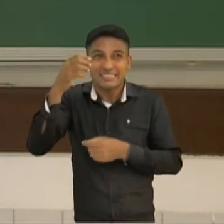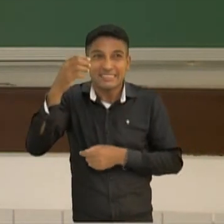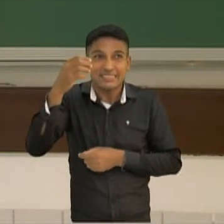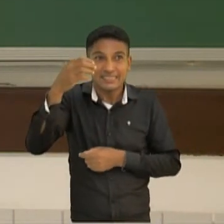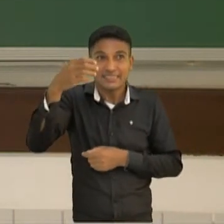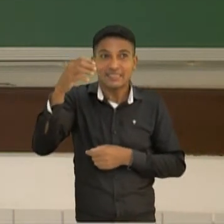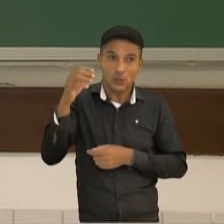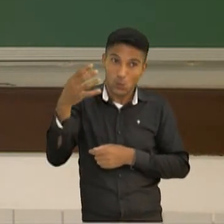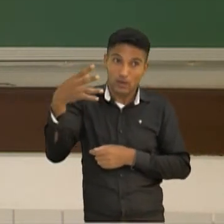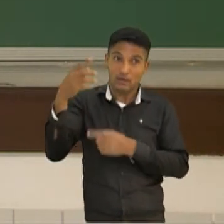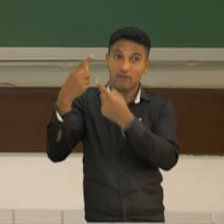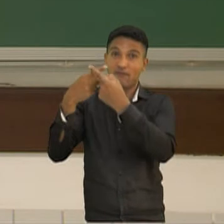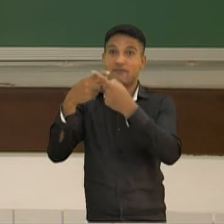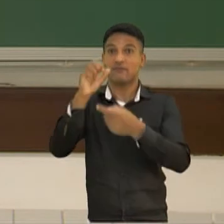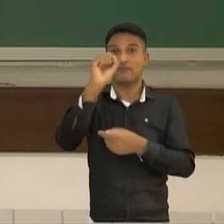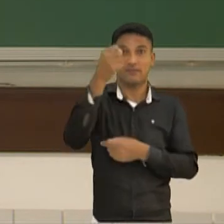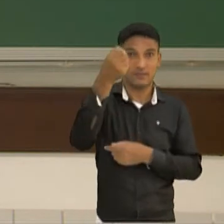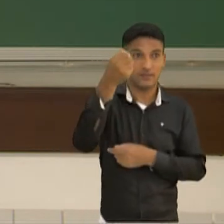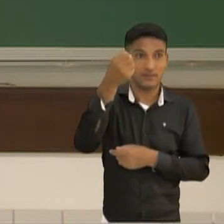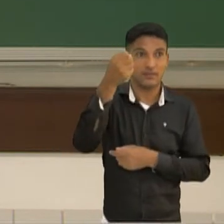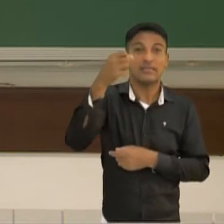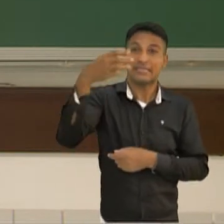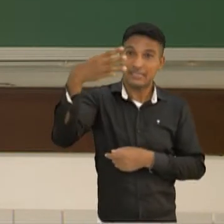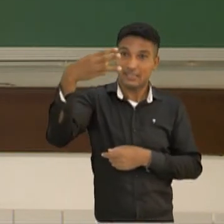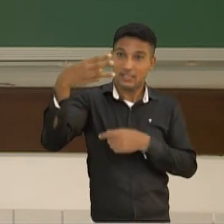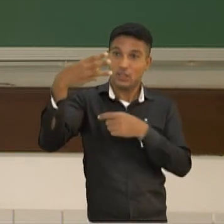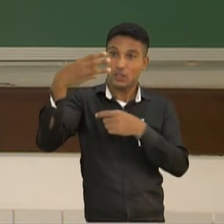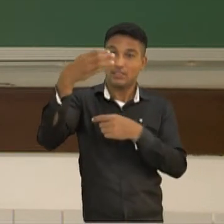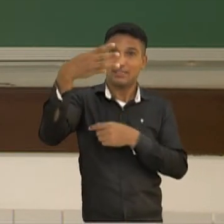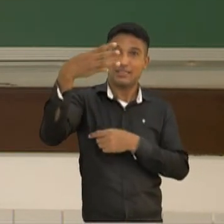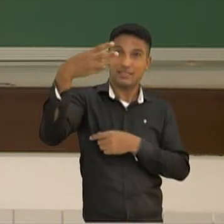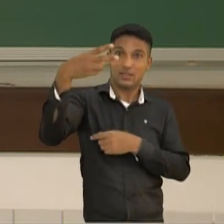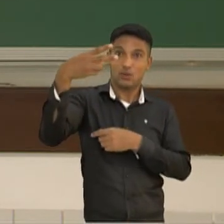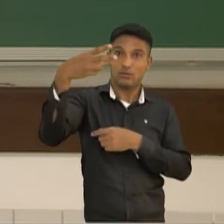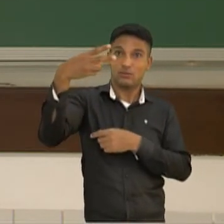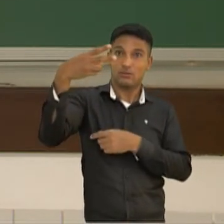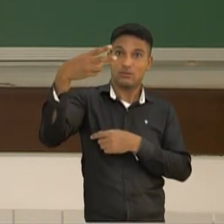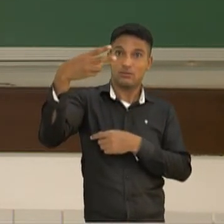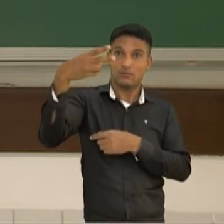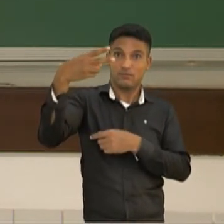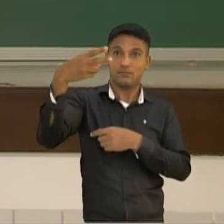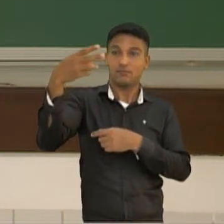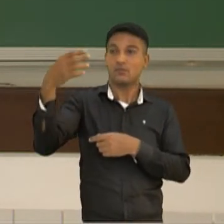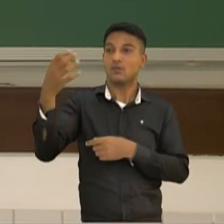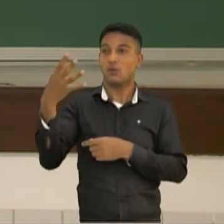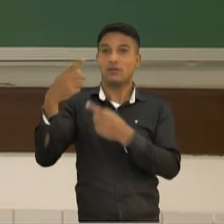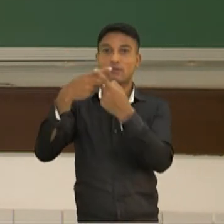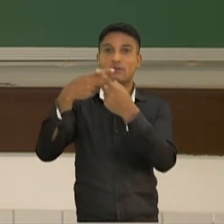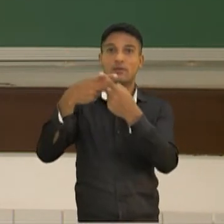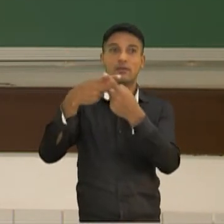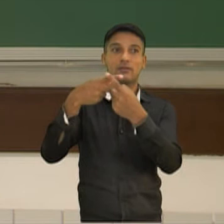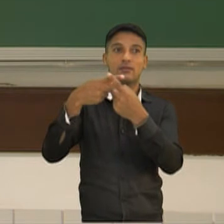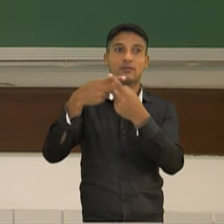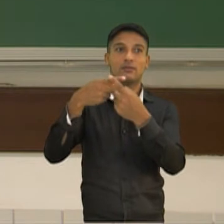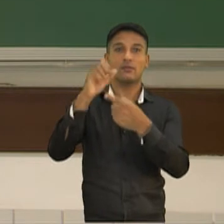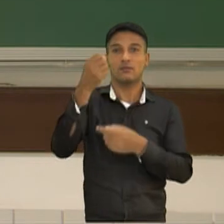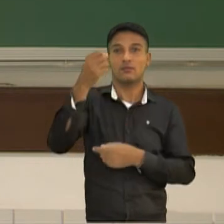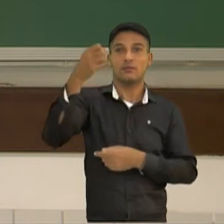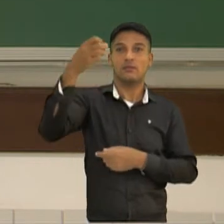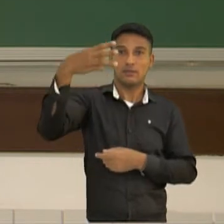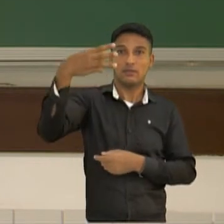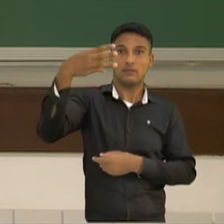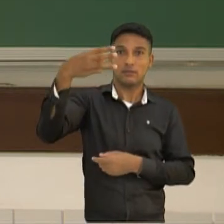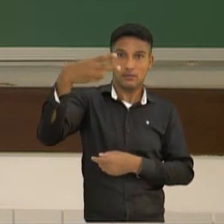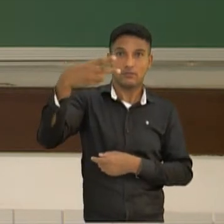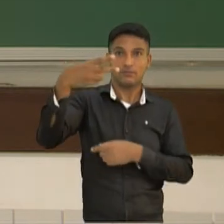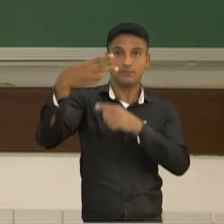uma das dicas para a estratégia de cálculo mental é você tentar sempre fazer grupos de 10, de 100, de 1000, porque é